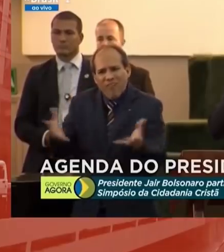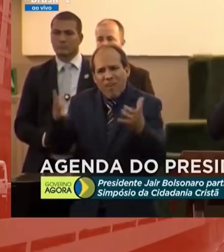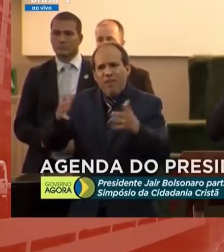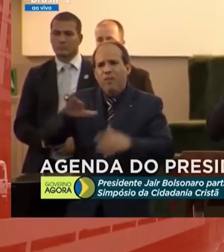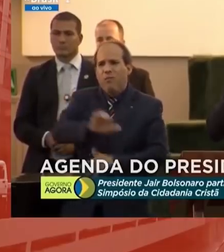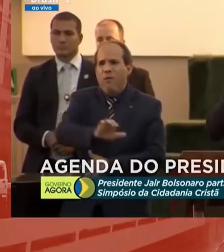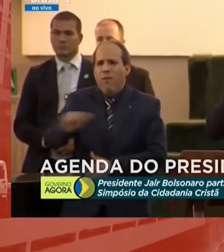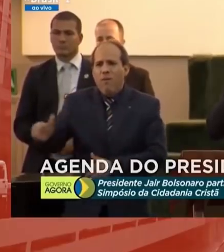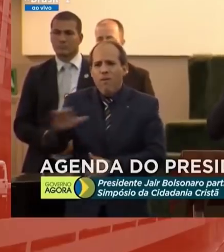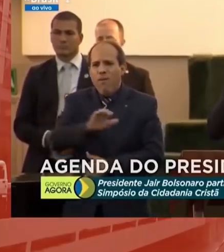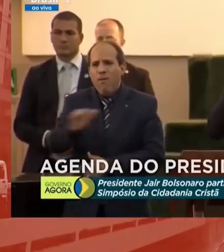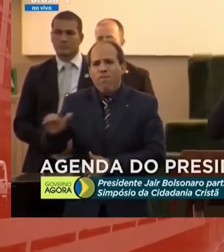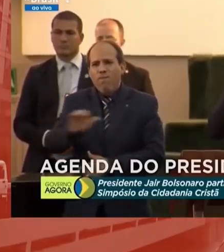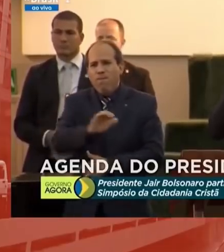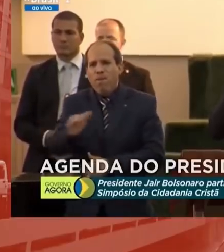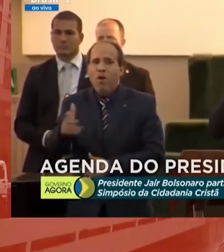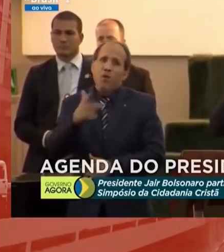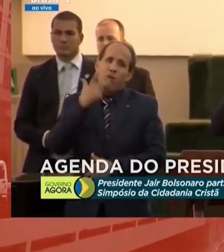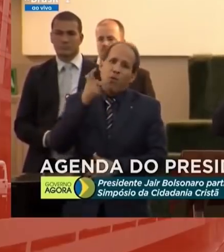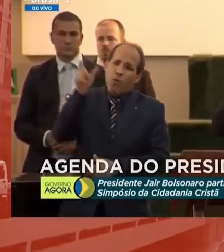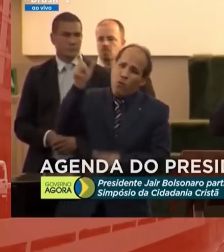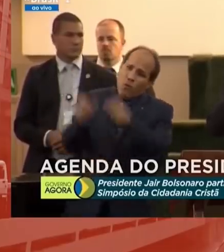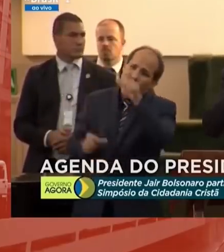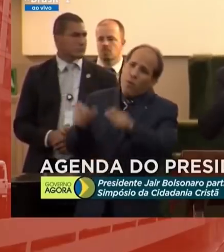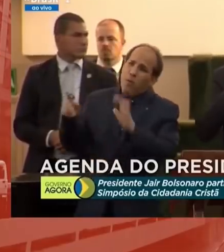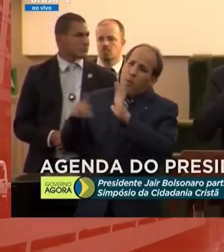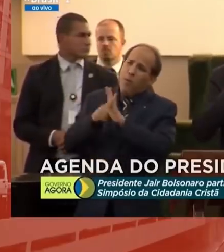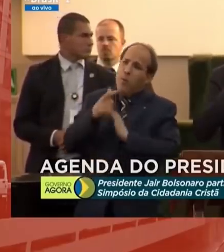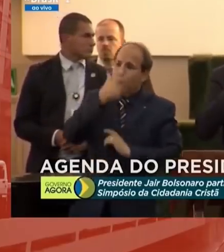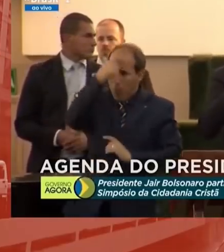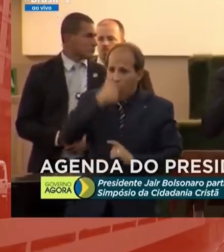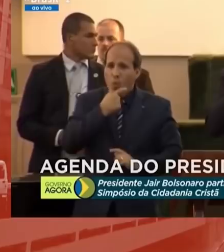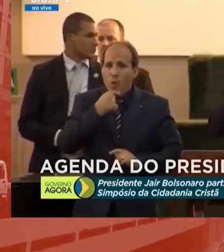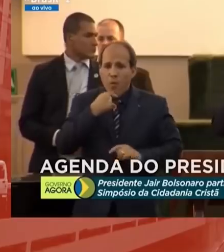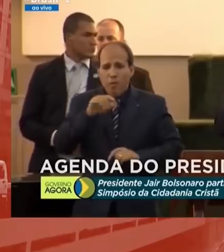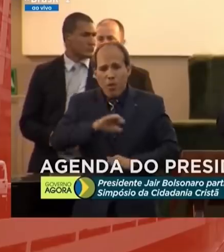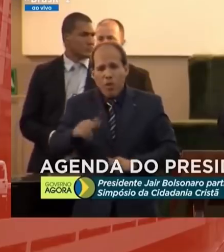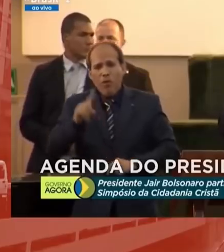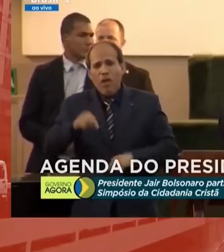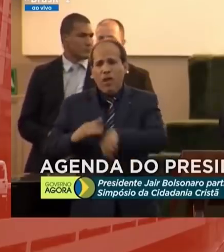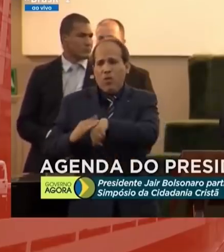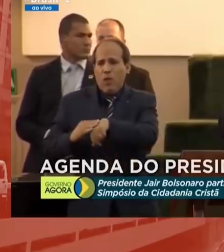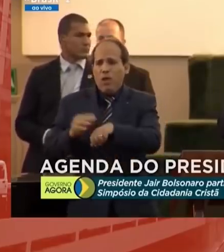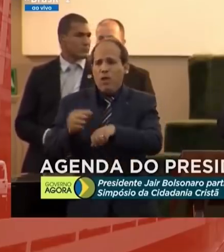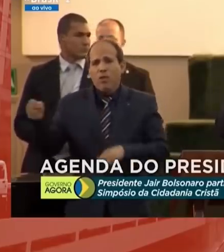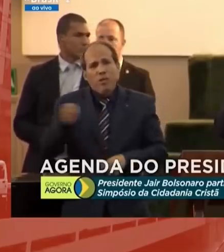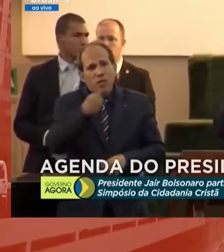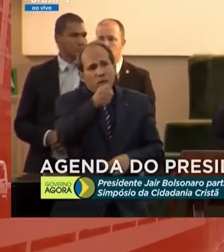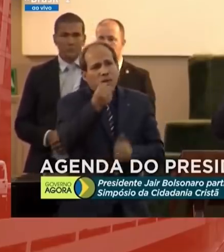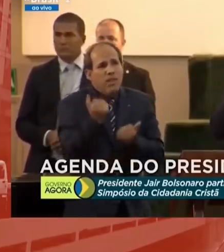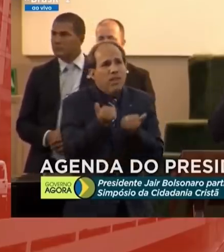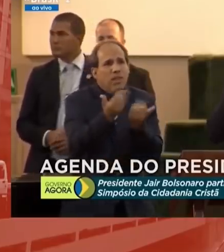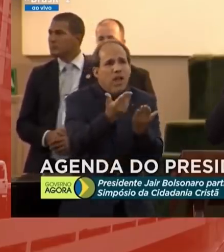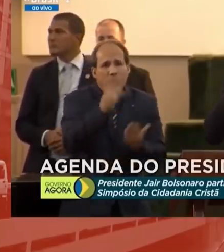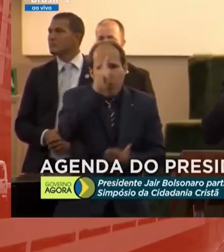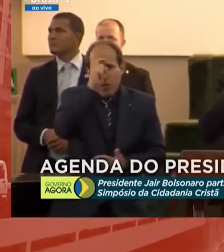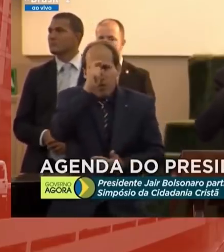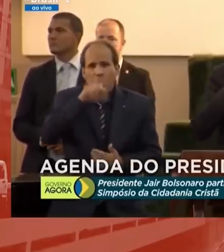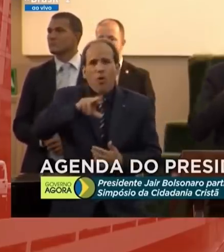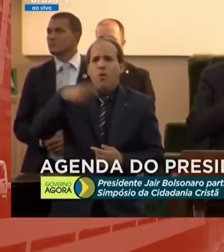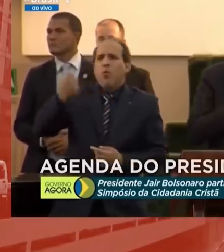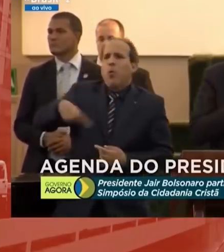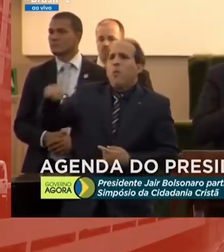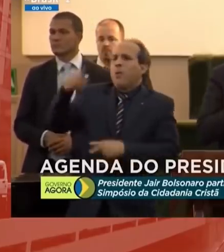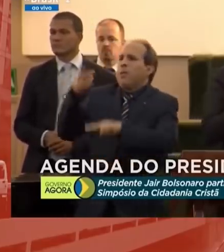Comunicação. E nós fizemos um pacto nacional, entende? Aonde veio inclusive